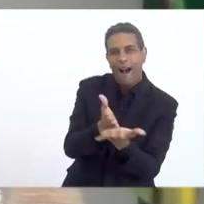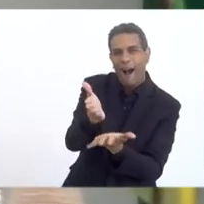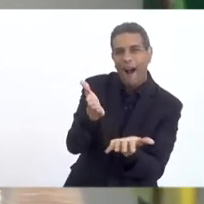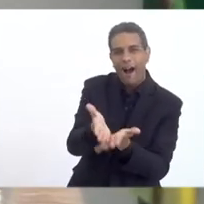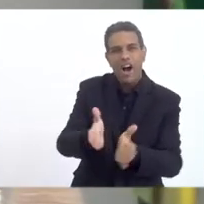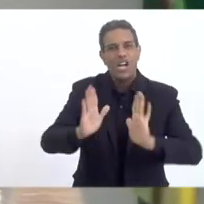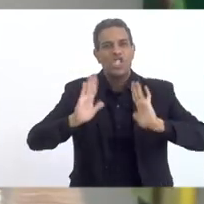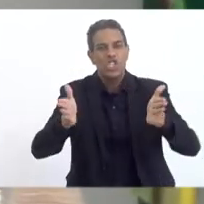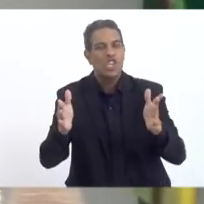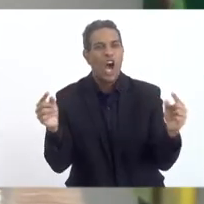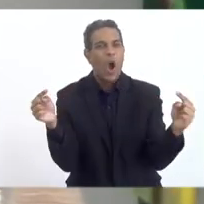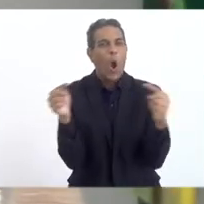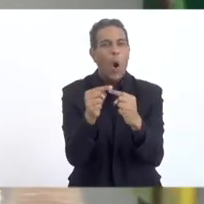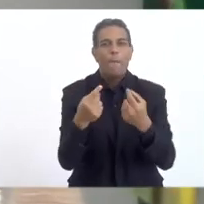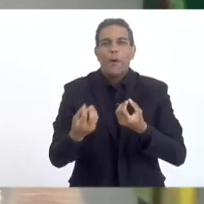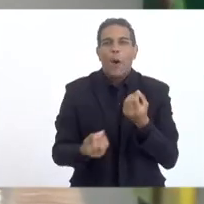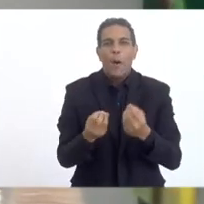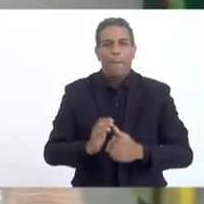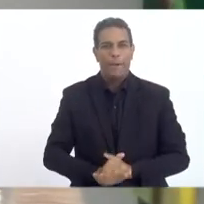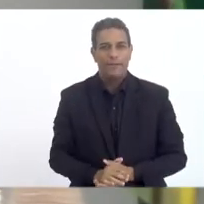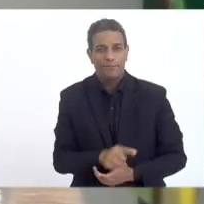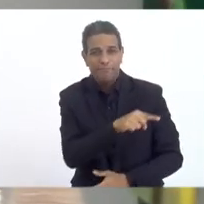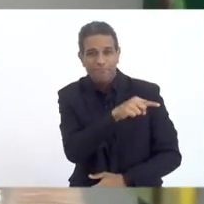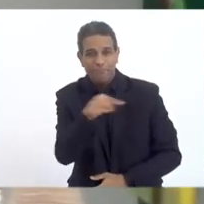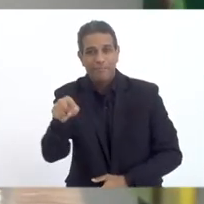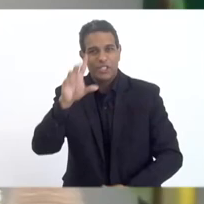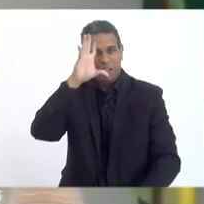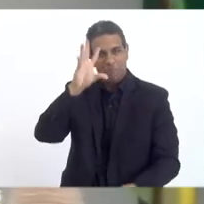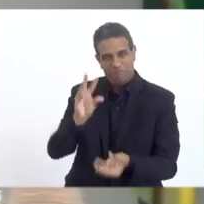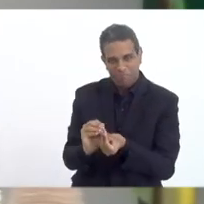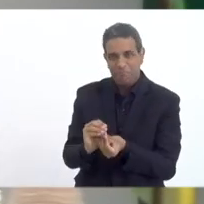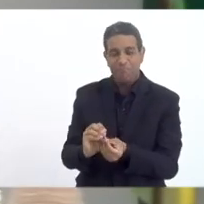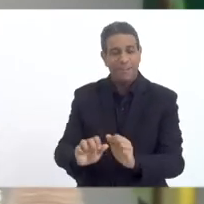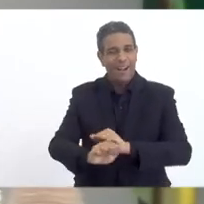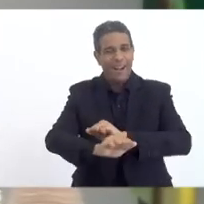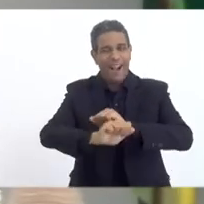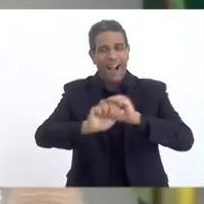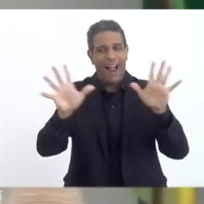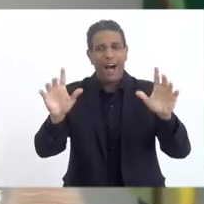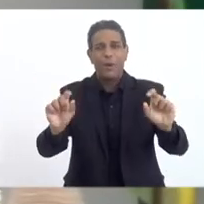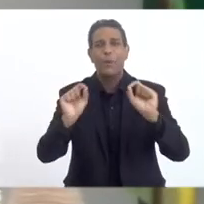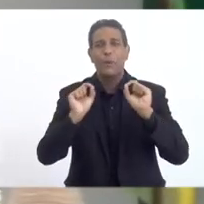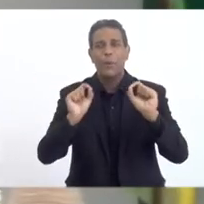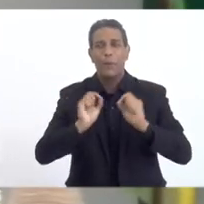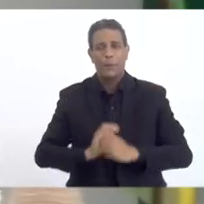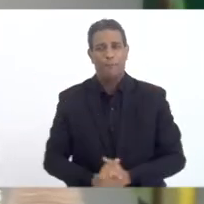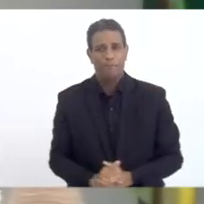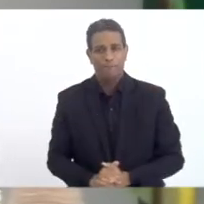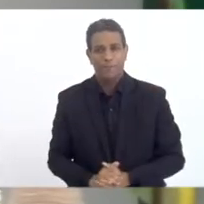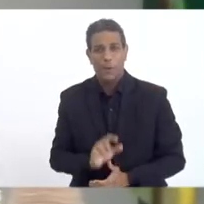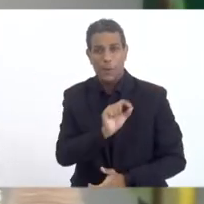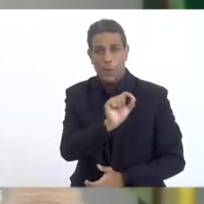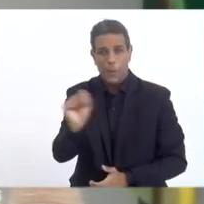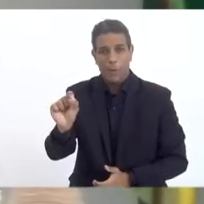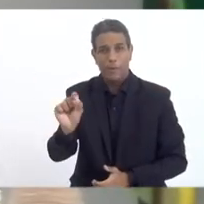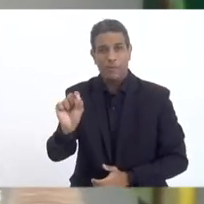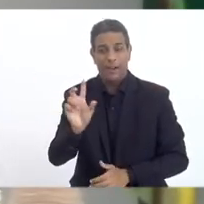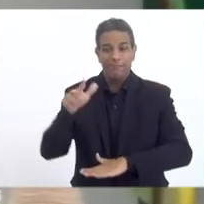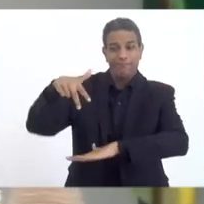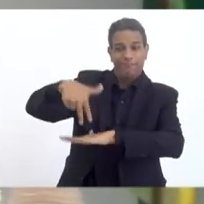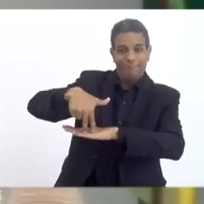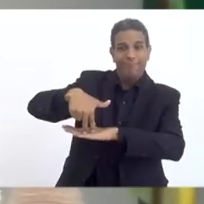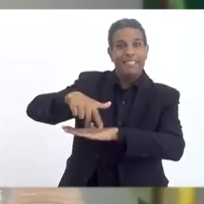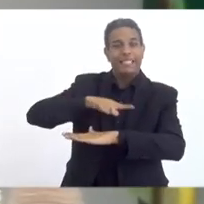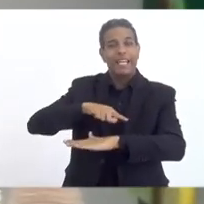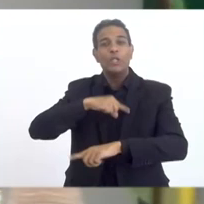meio caminho andado. Né? Então, eu queria deixar só isso bem claro, porque seguramente, quando for no plenário, vai